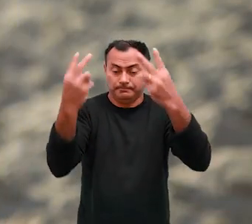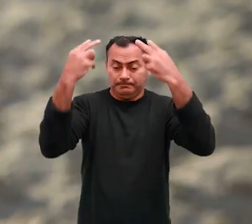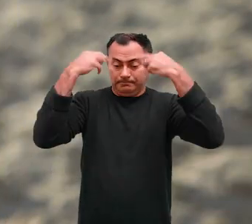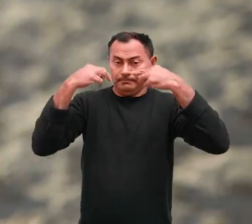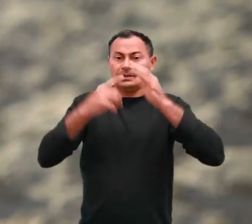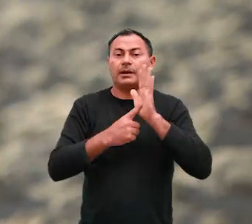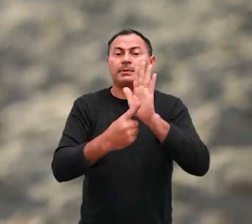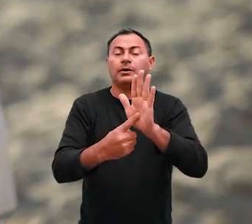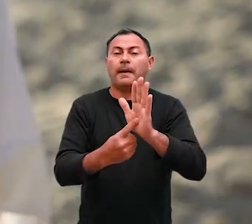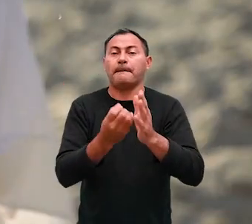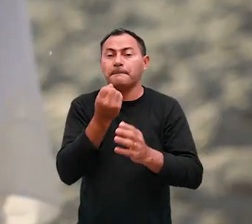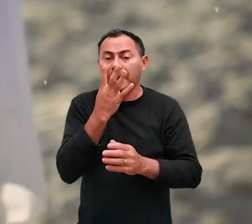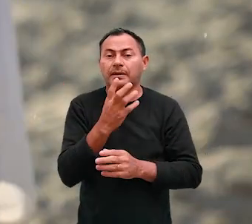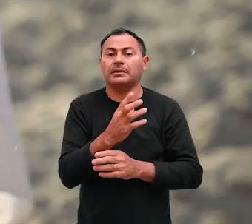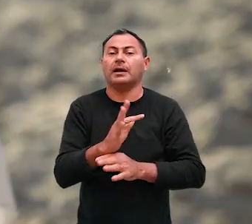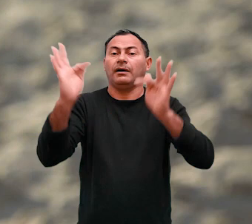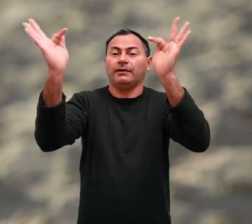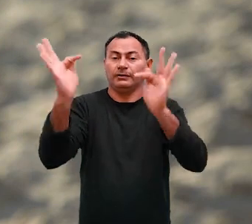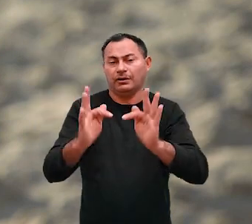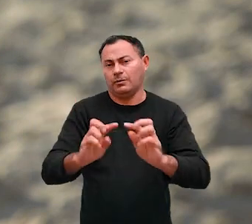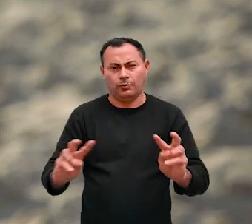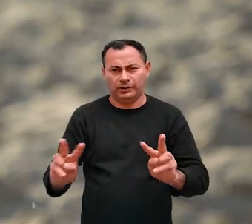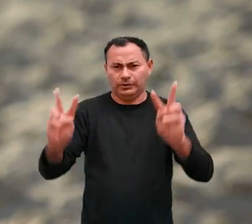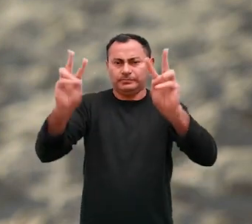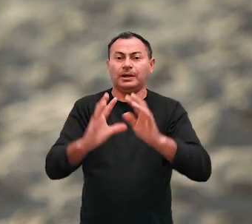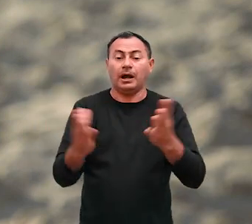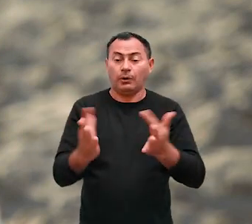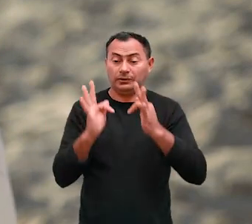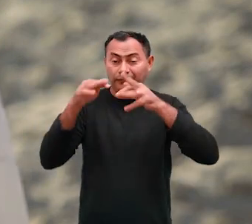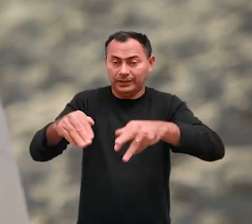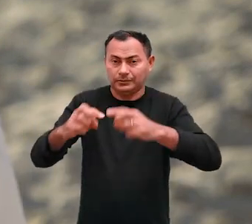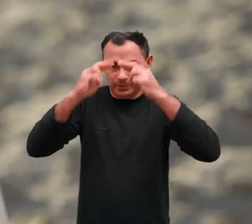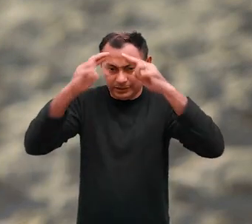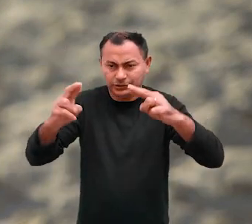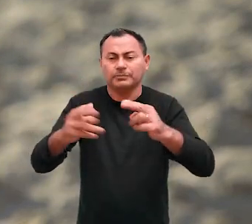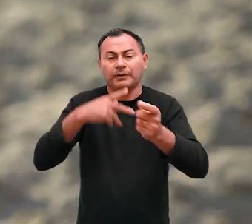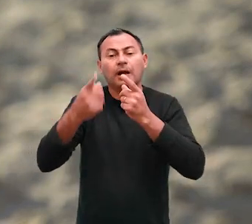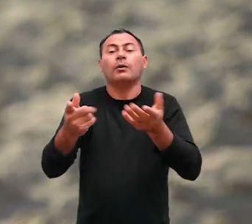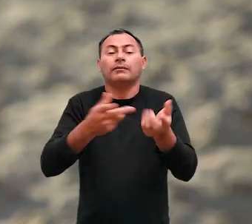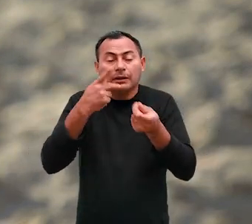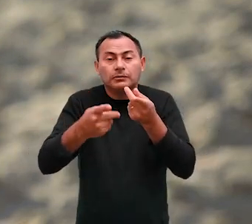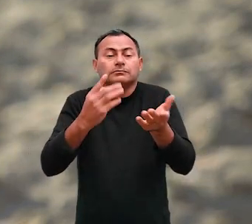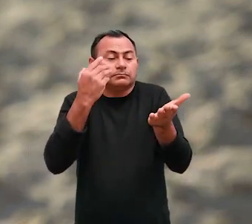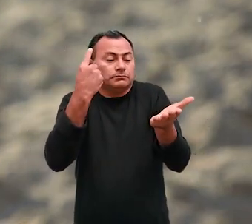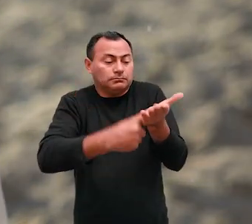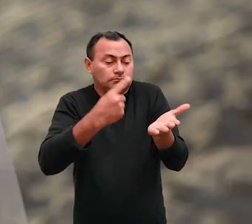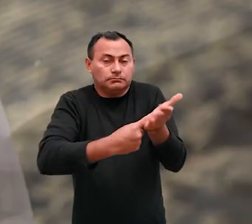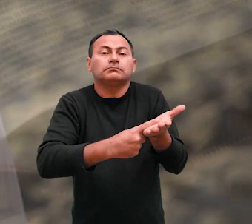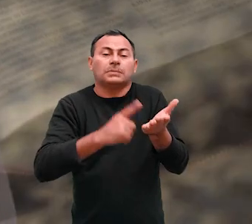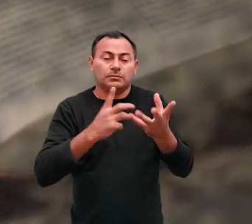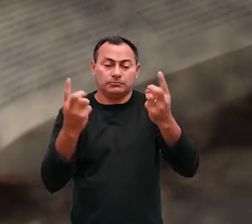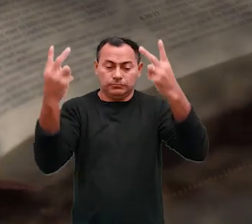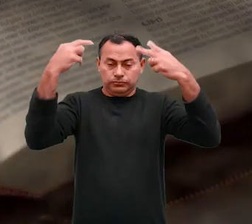apresentou as bem-aventuranças. Agora, ao final do retiro, ele diz: Comprometa-se a olhar para